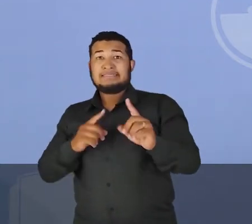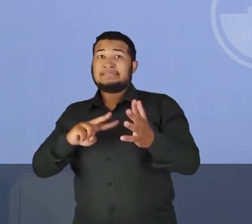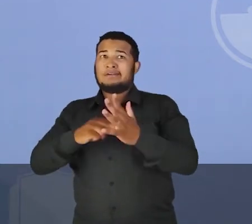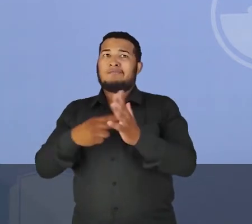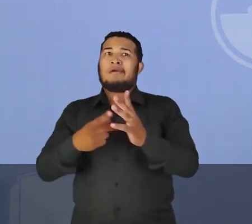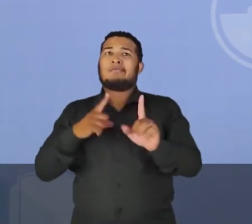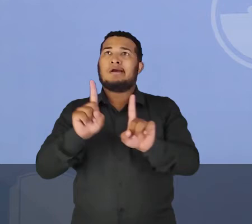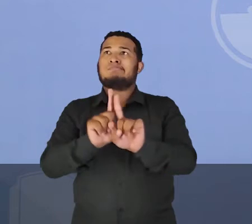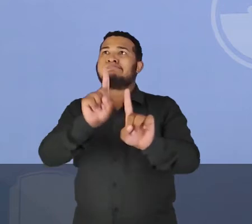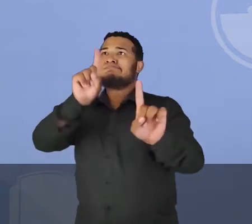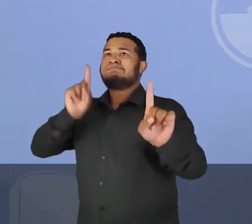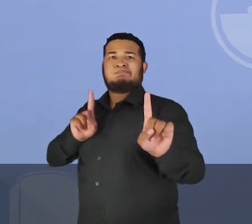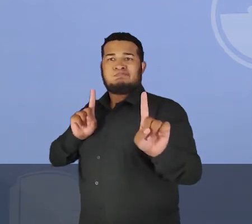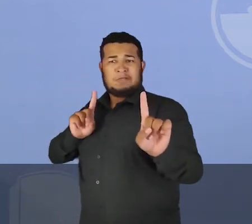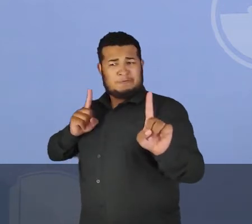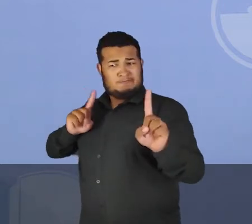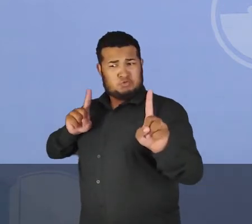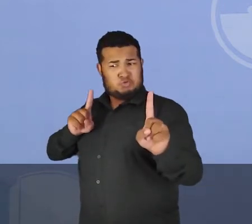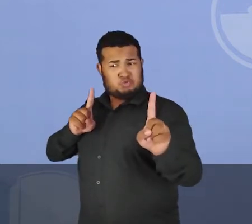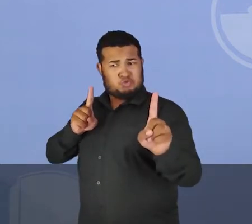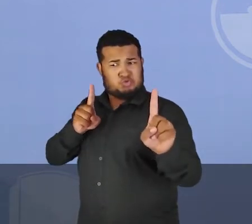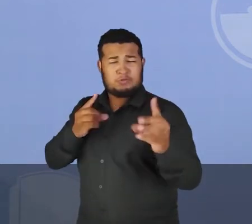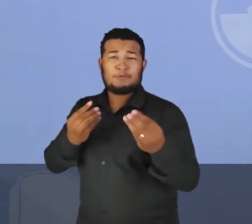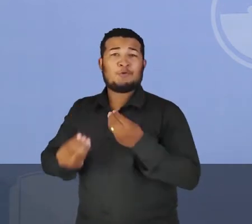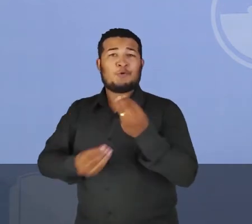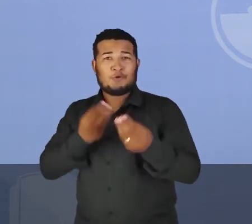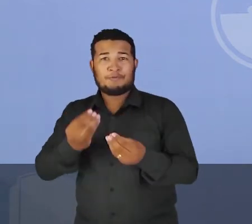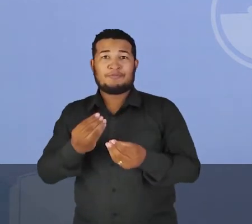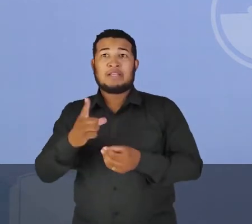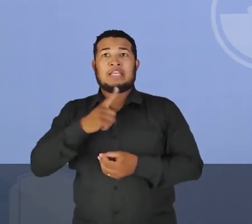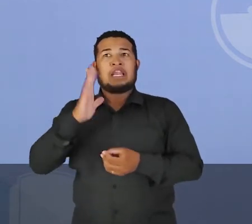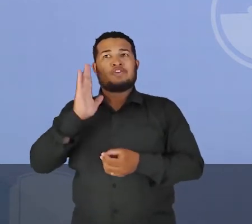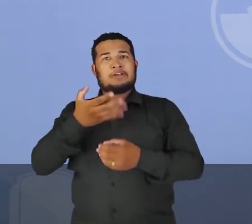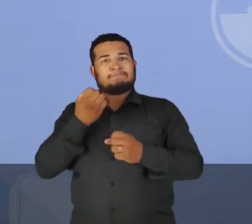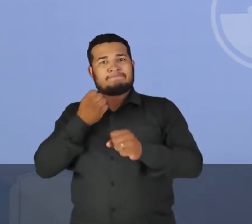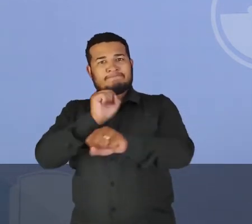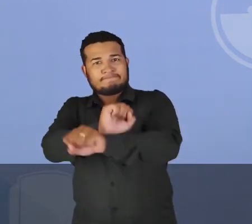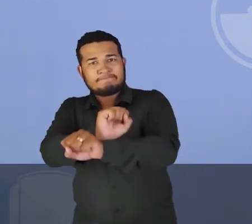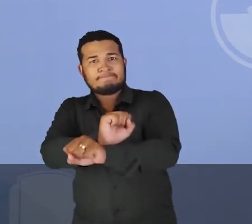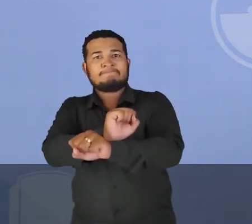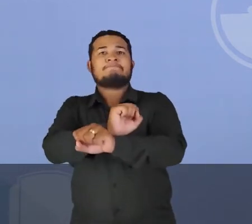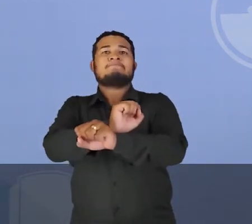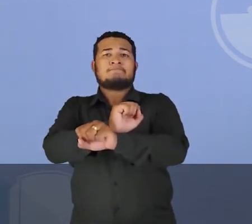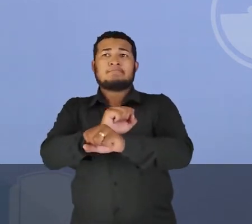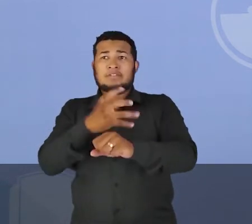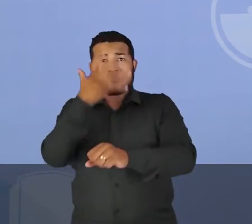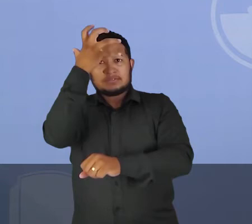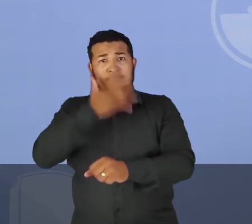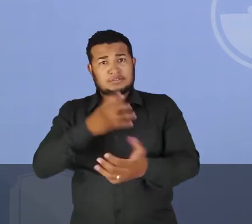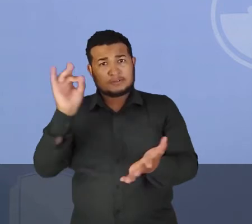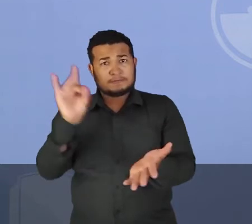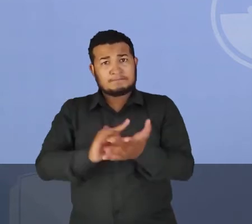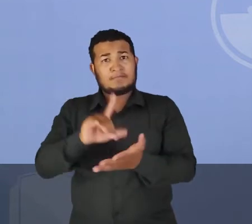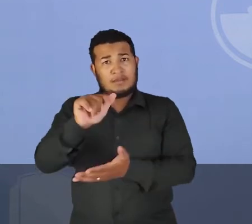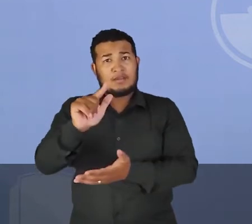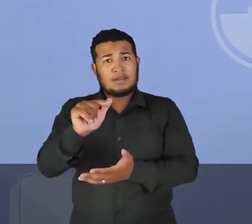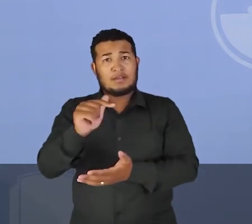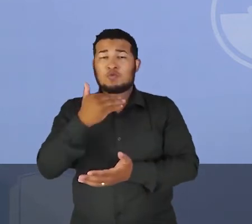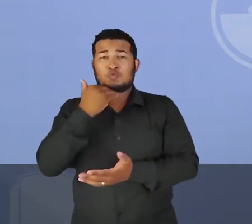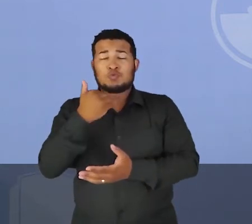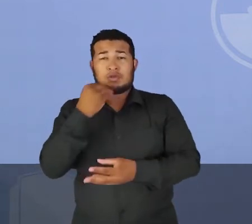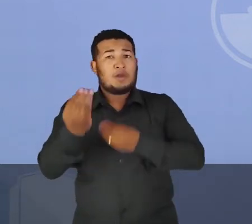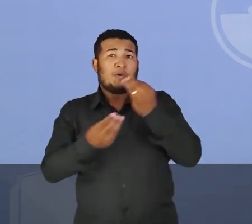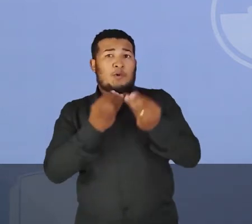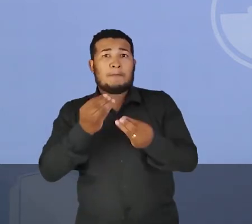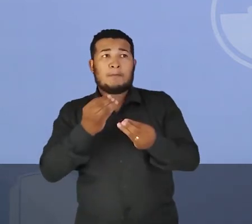a desvantagem de ter passado por um período de escravização. Então, isso é muito sério, gente. Não tem como não